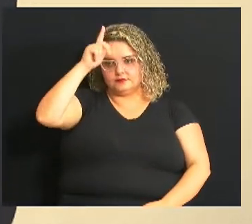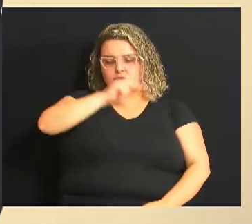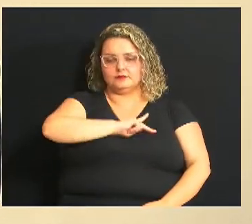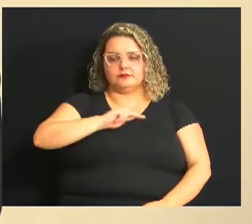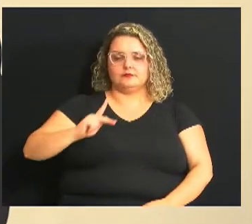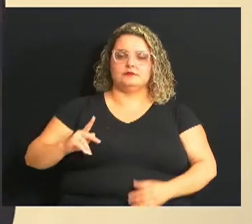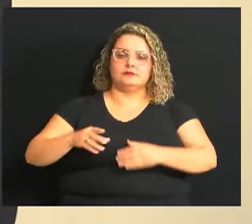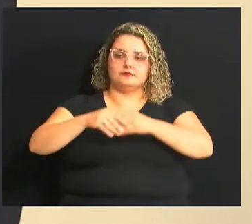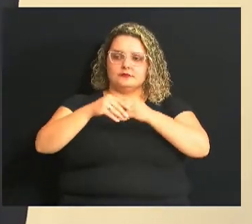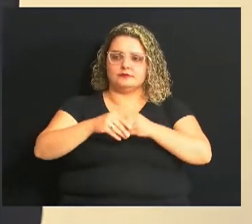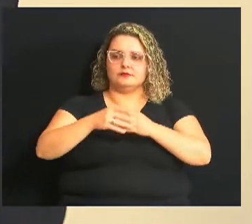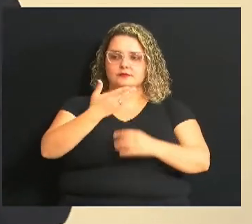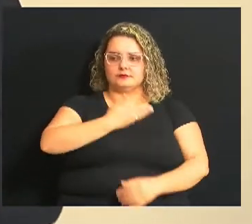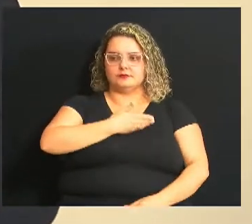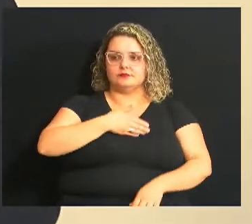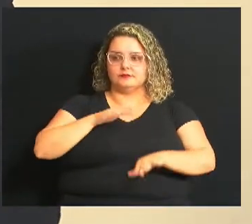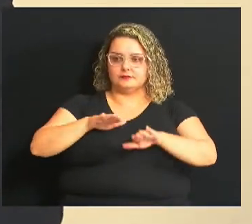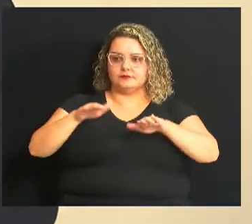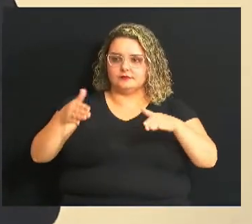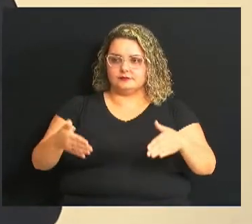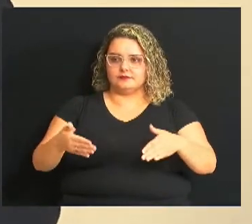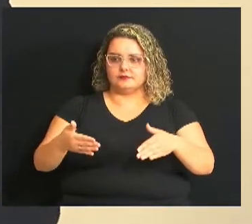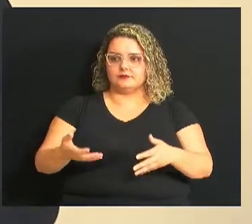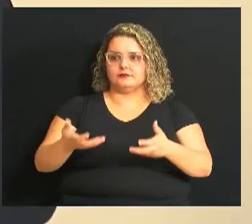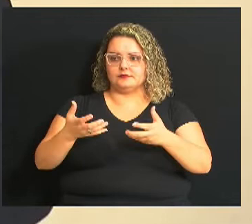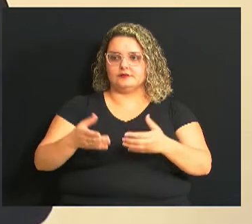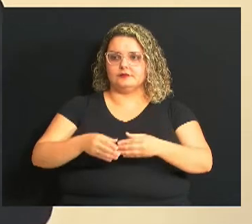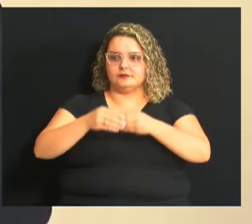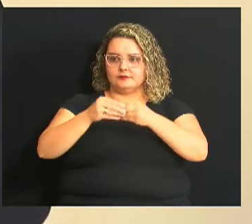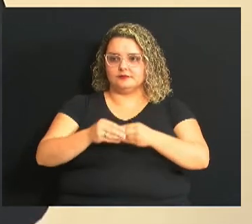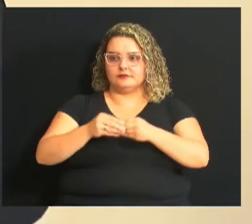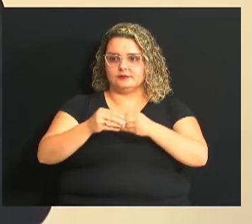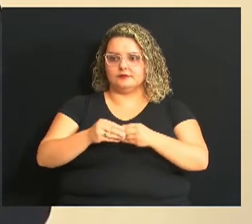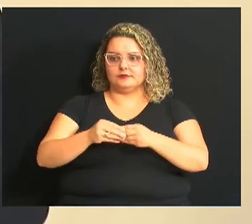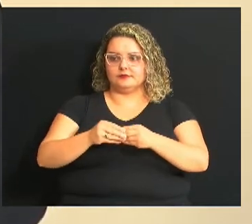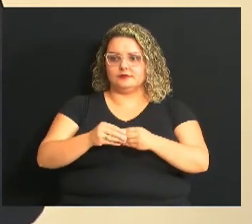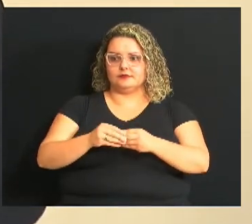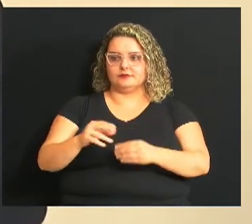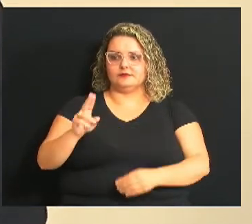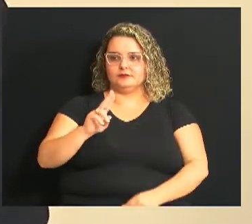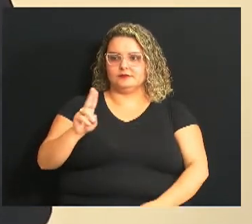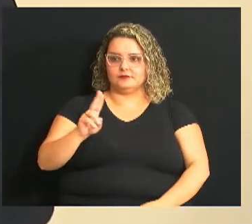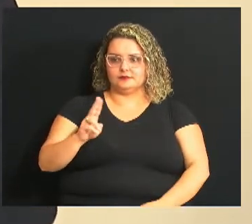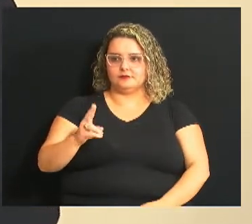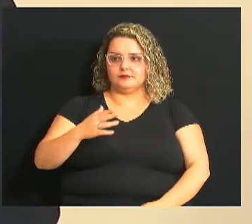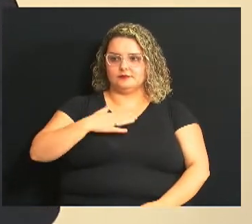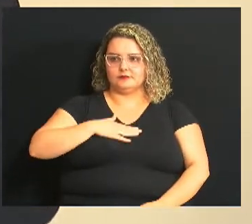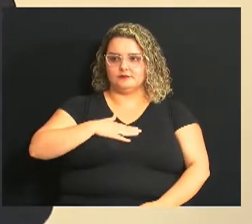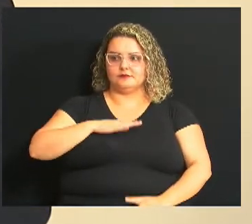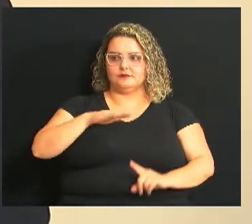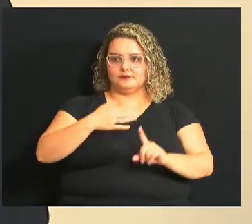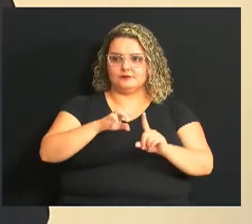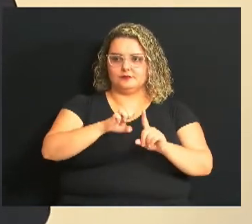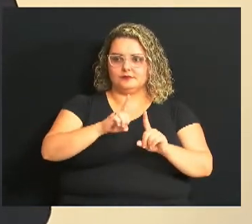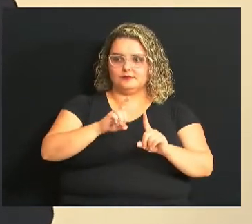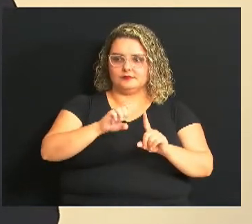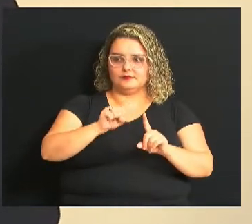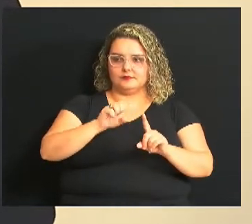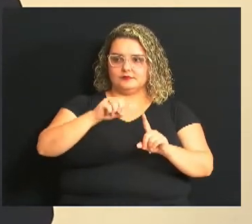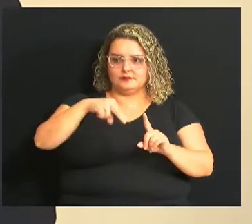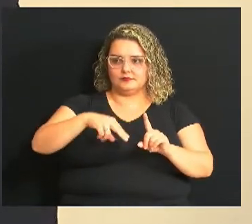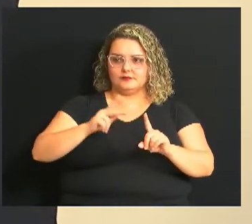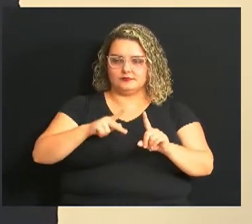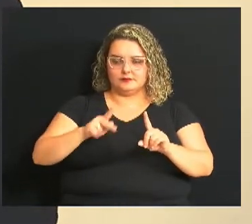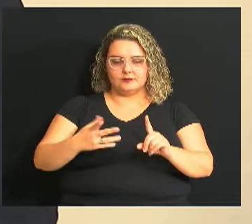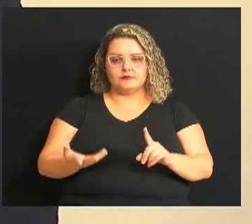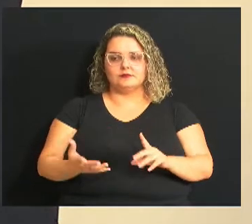colegas aqui da mesa. Quero também cumprimentar, em nome do meu homenageado Edson, professor Edson, todos